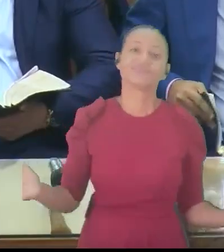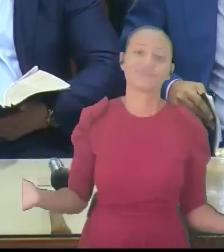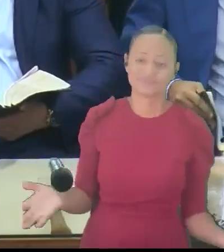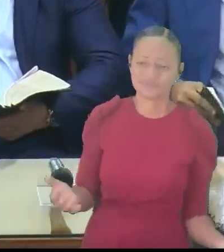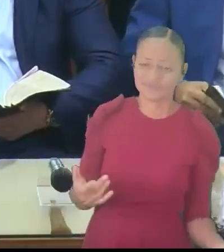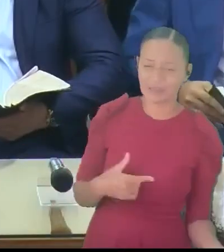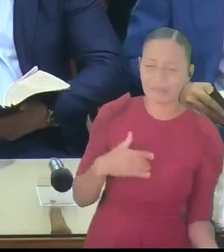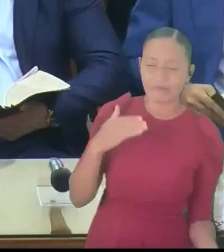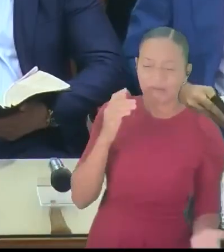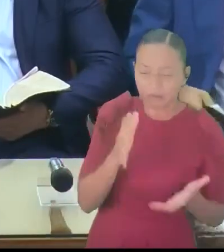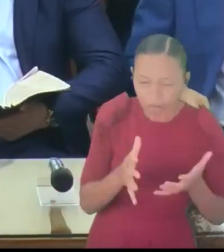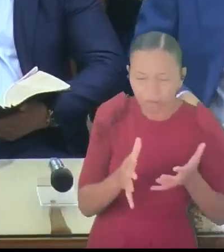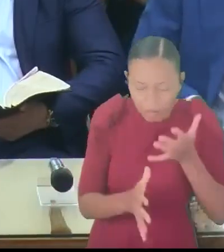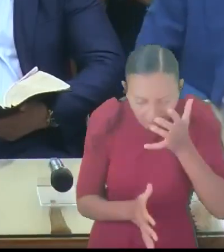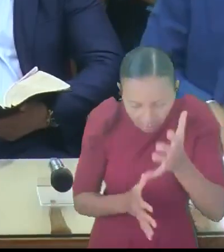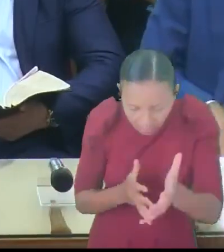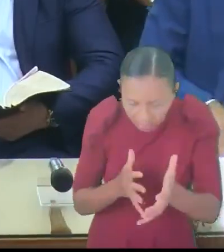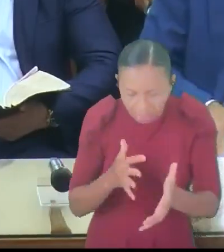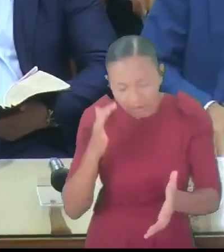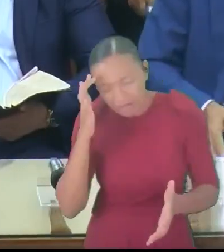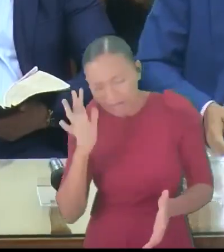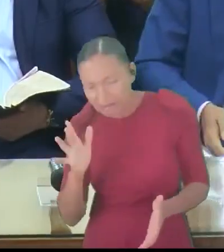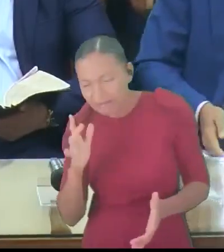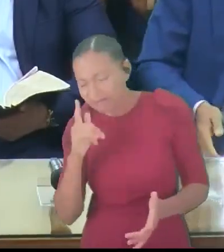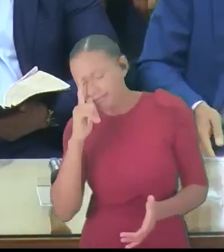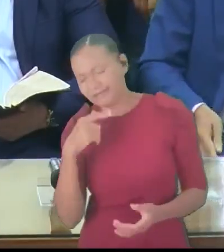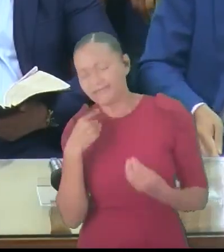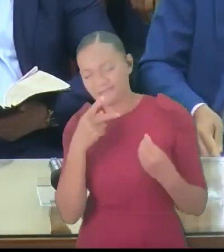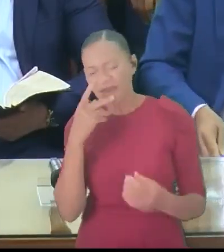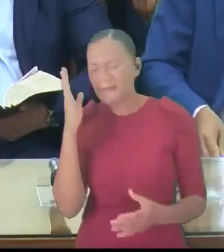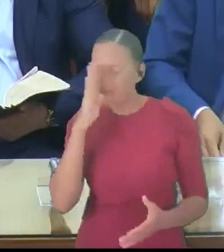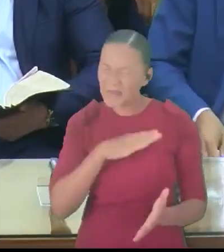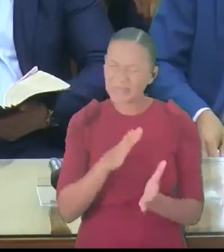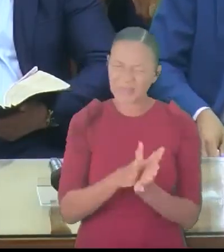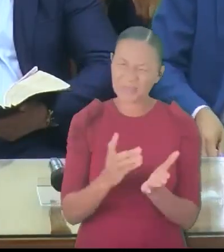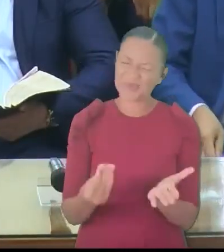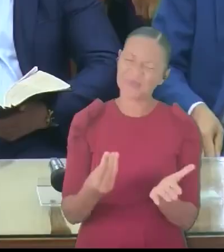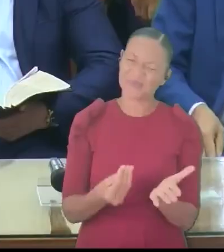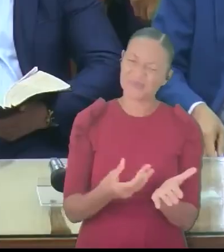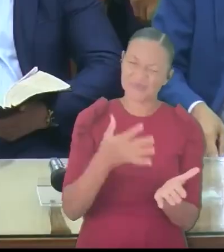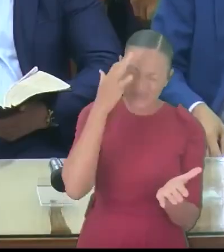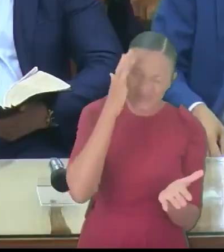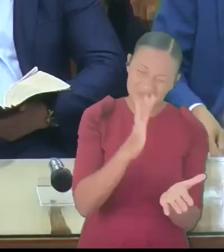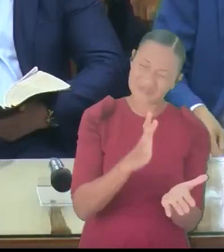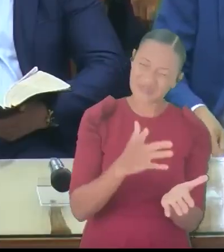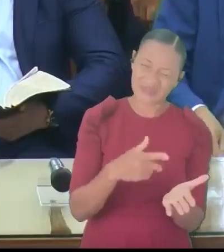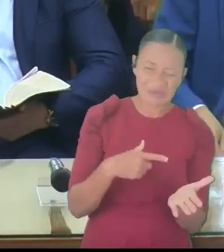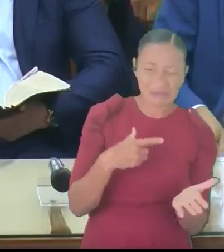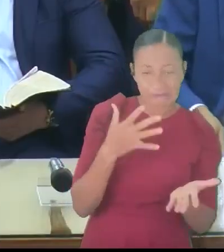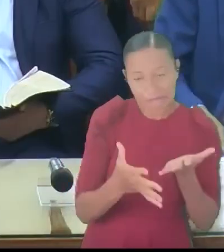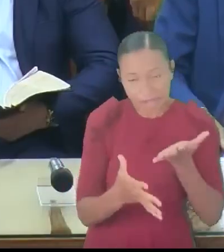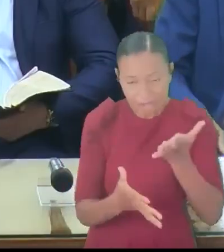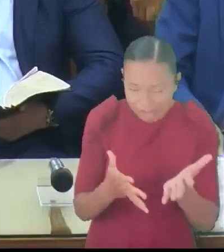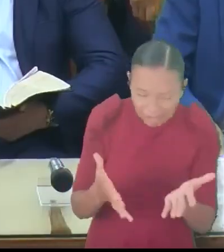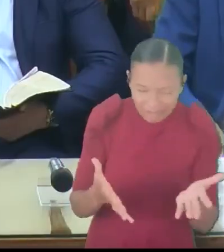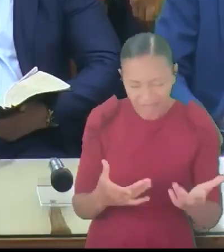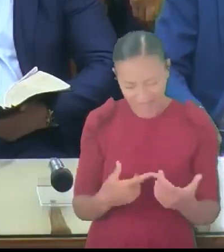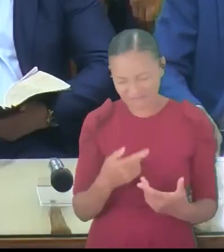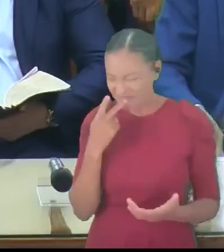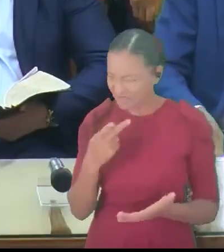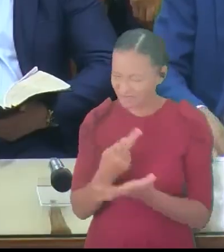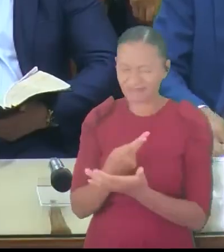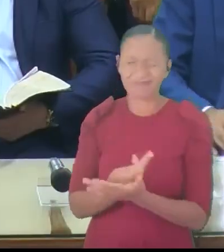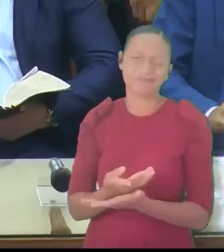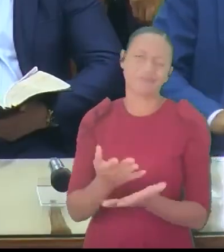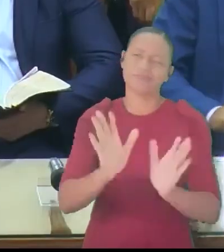grego. E fica falando mal da Bíblia, glória a Jesus. Sabe nem de gago, quanto mais de grego. Aí fica dizendo, a Bíblia tem erro. Homem, não